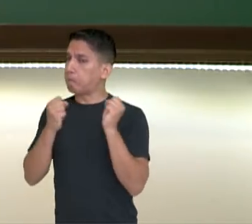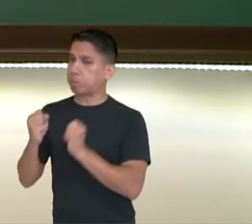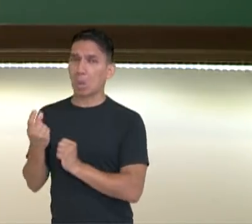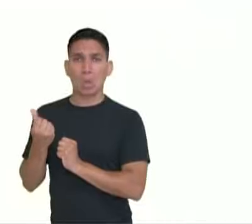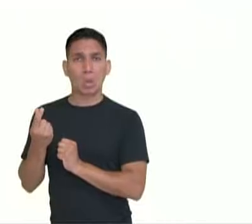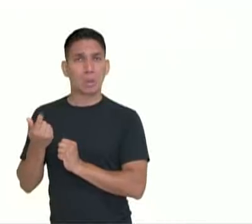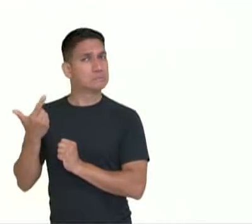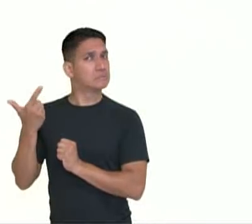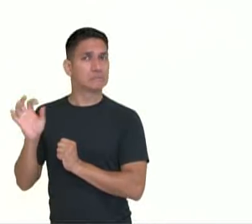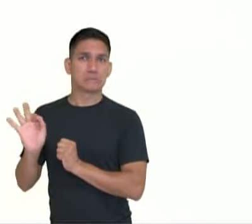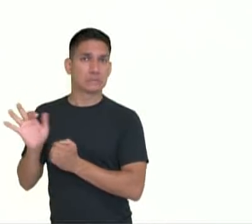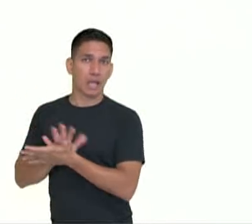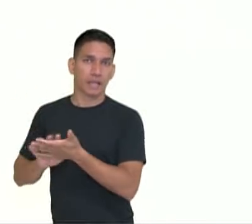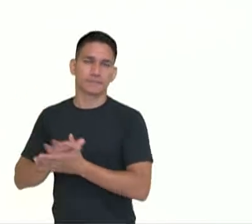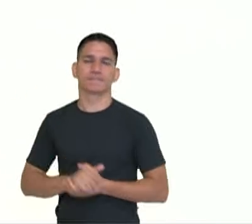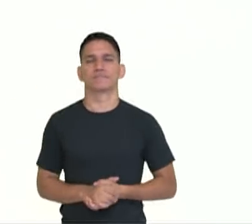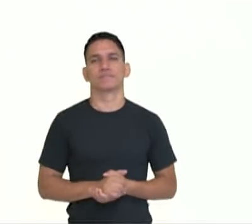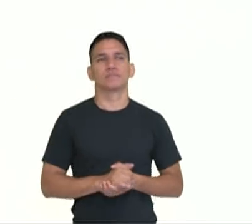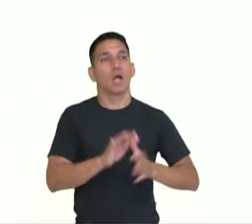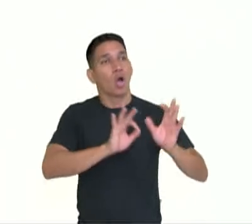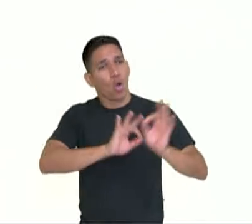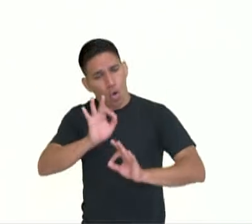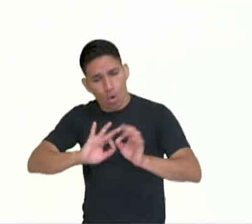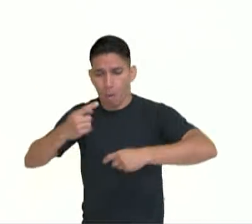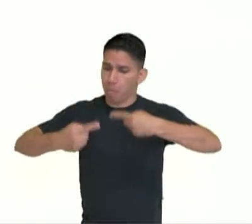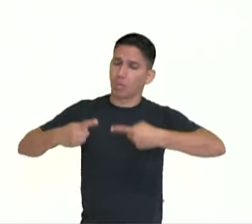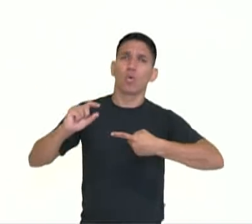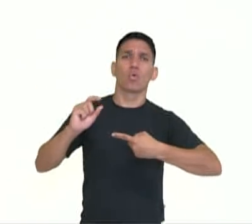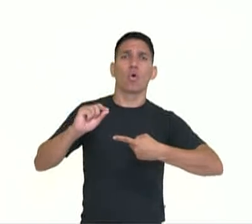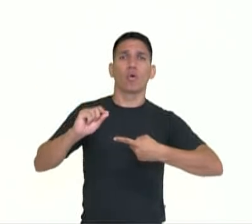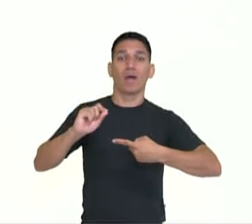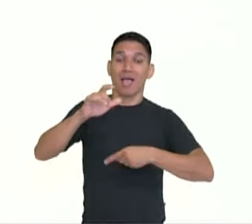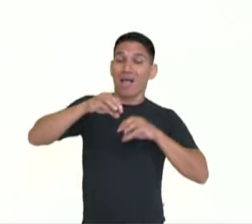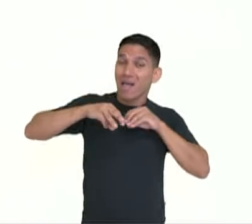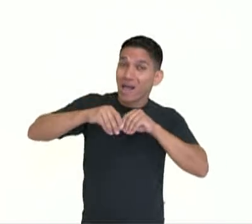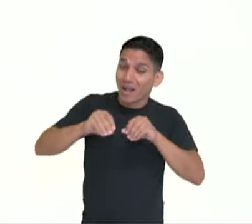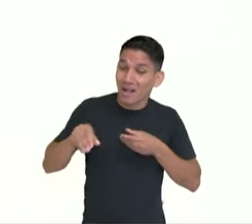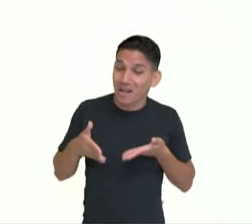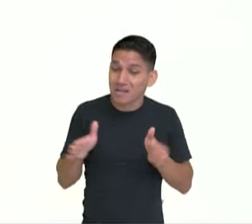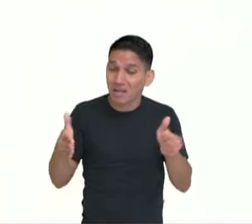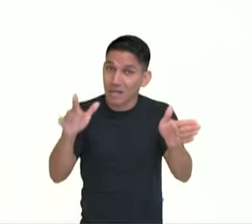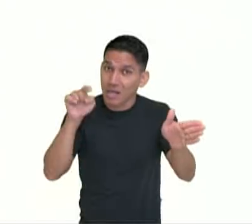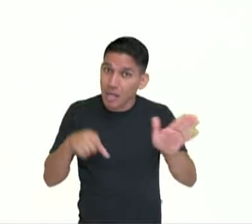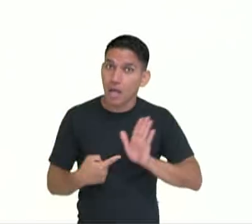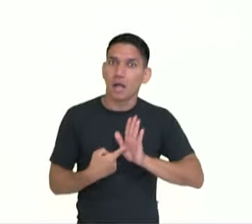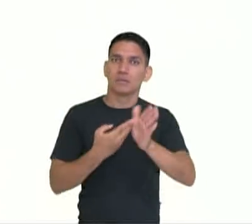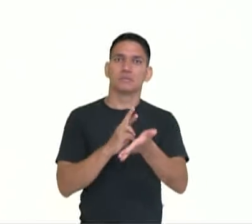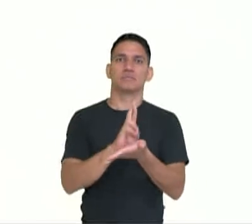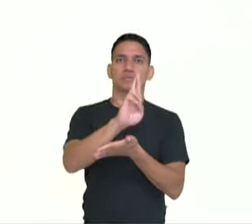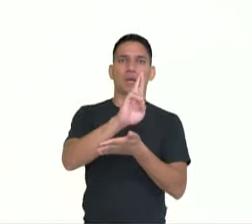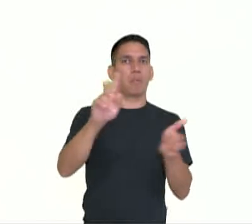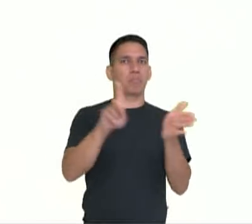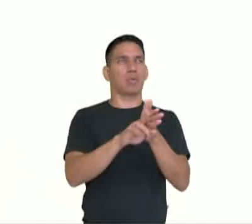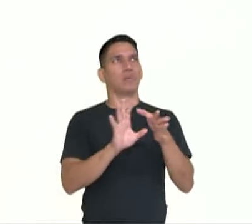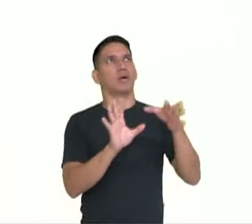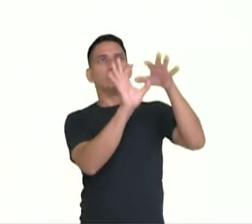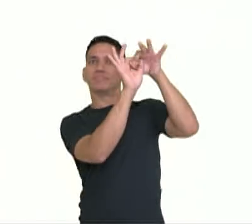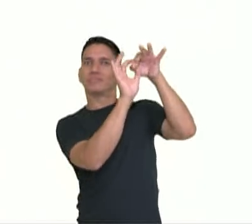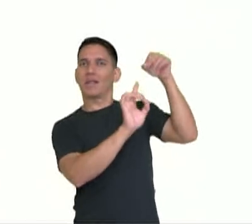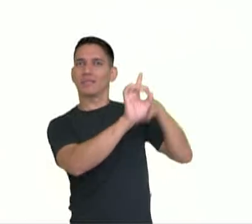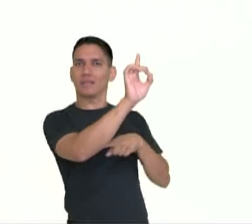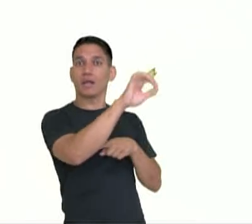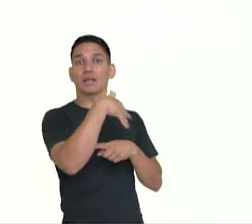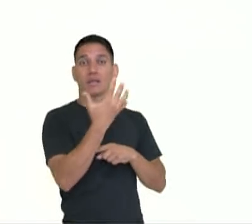organização política? Bom, na Mesopotâmia, o líder era considerado um representante direto dos deuses. Então, o rei, no